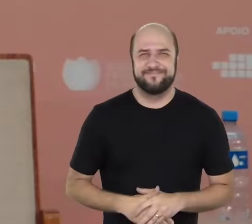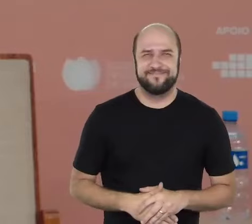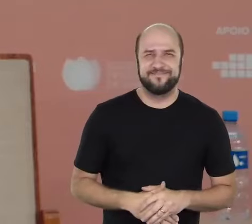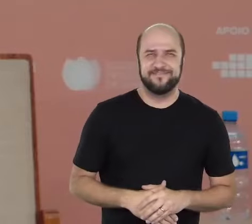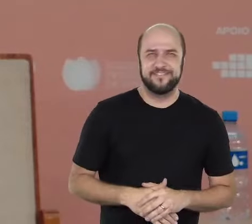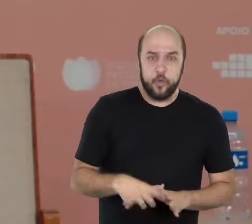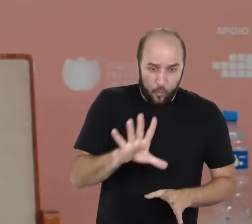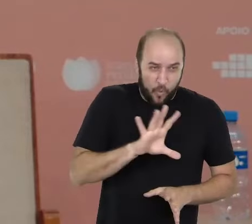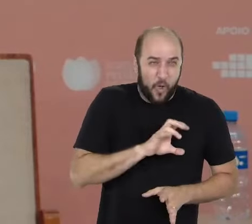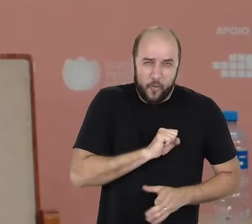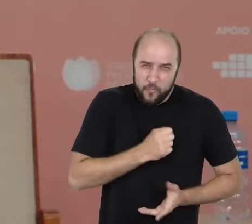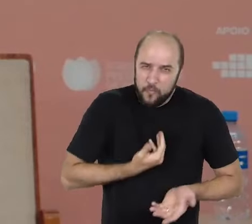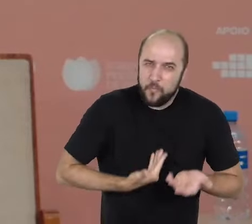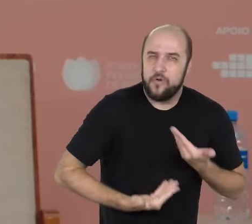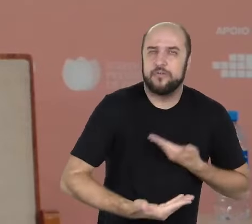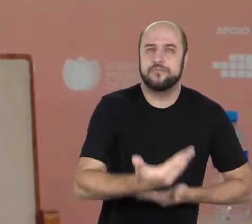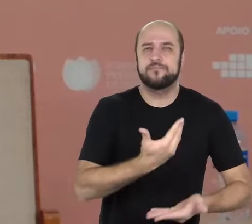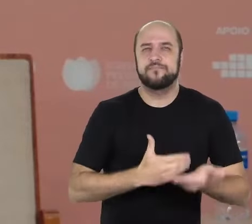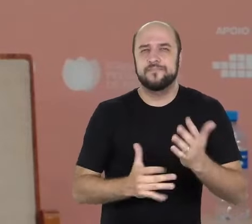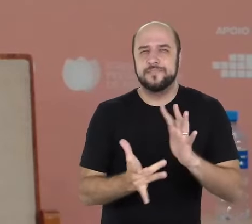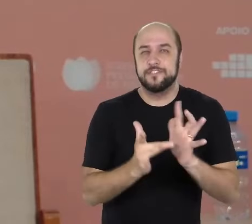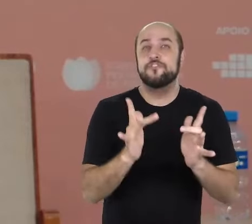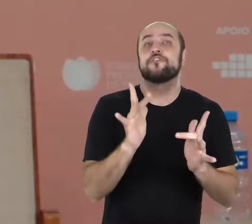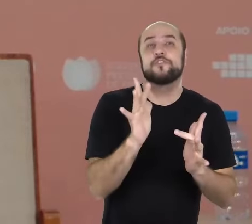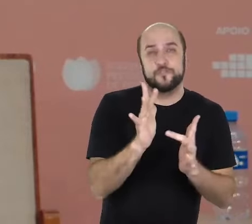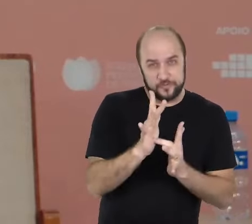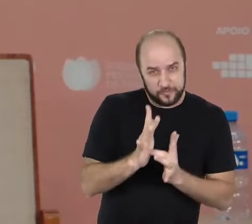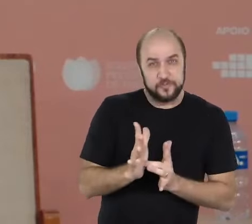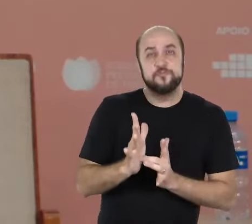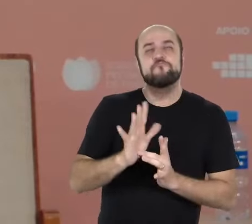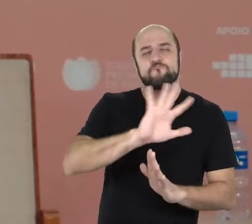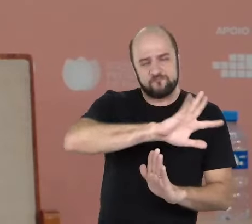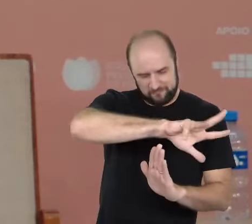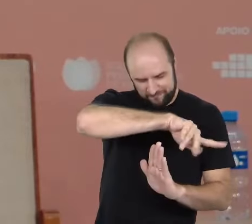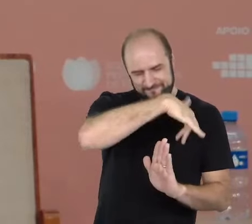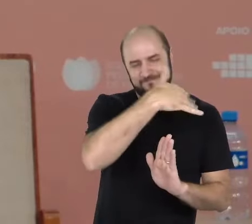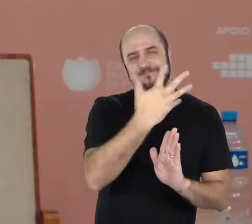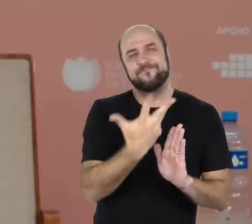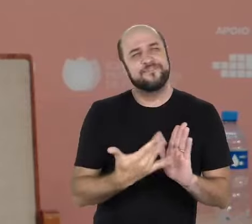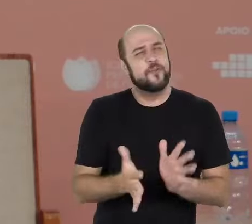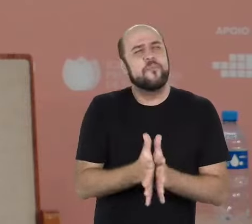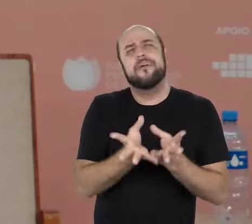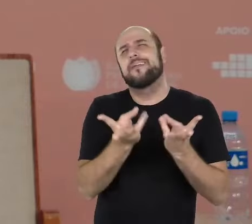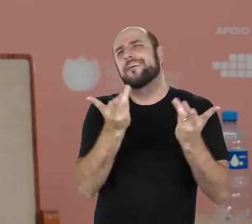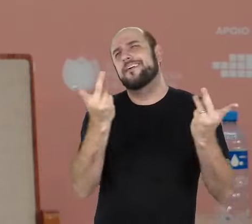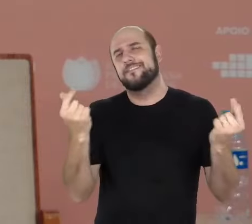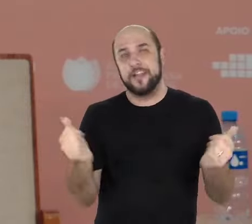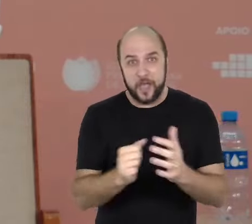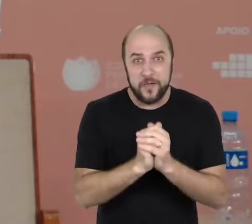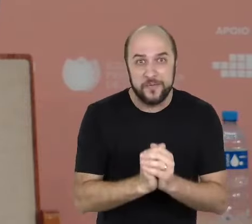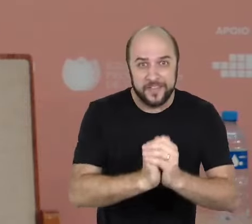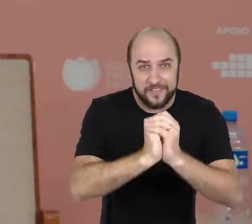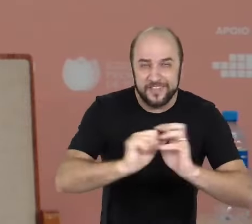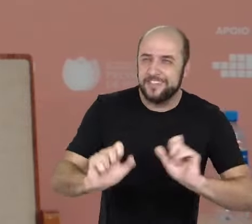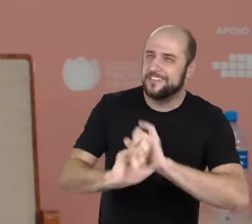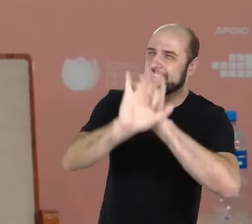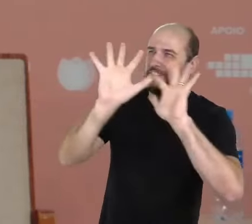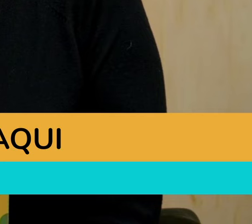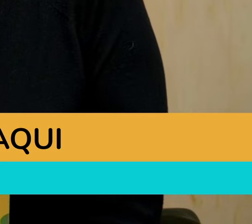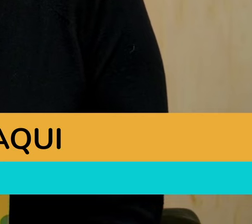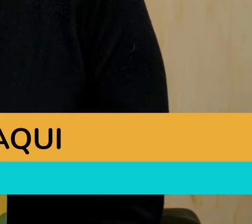No meio do amor, Jesus costuma fazer proezas e maravilhas. Amém? Glória a